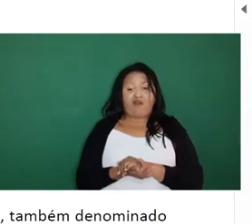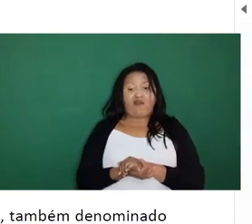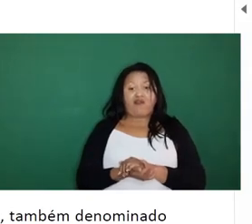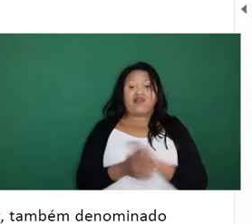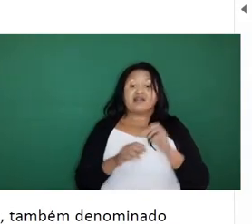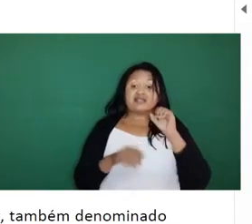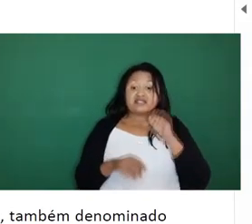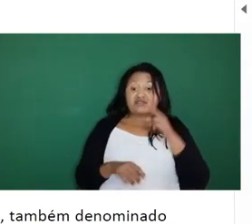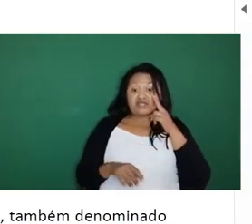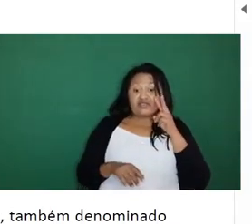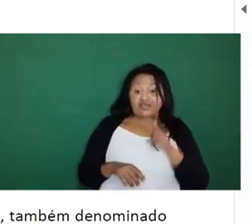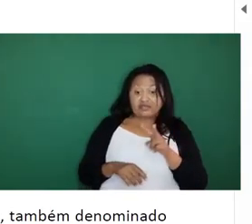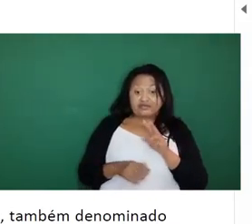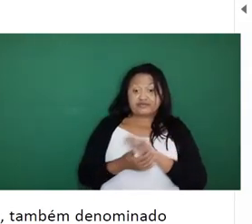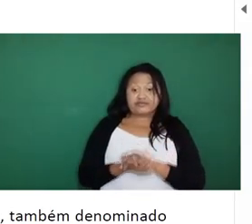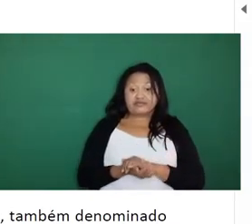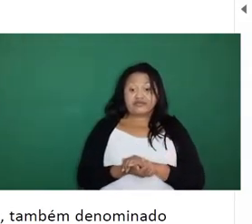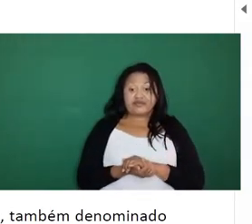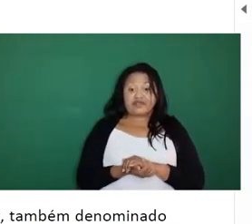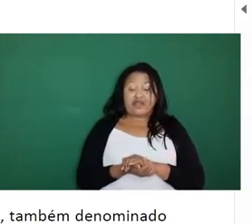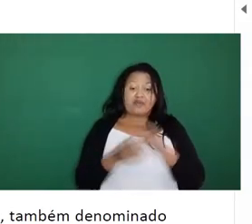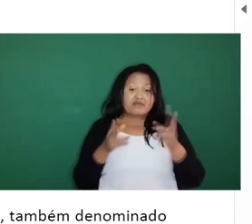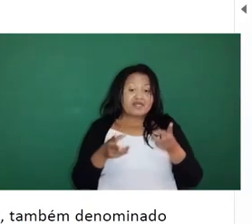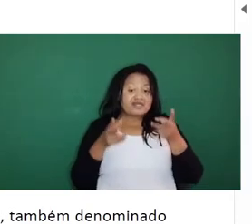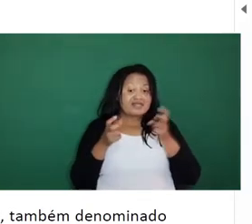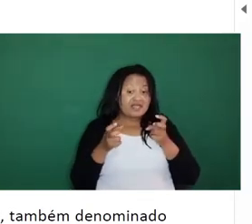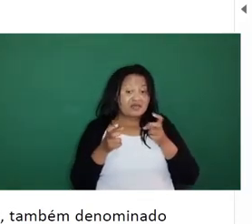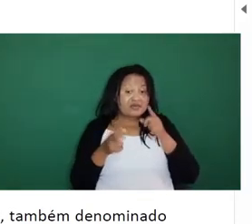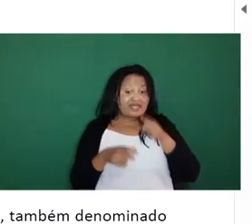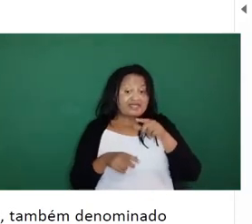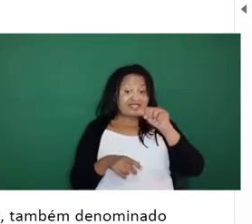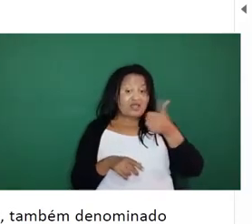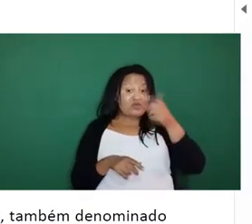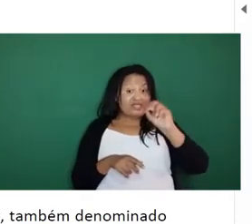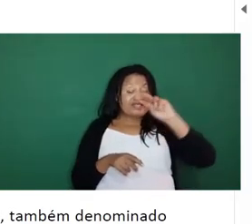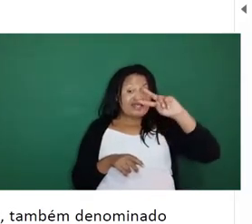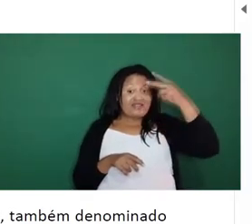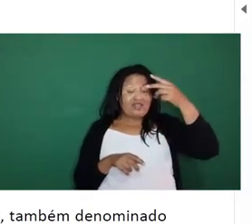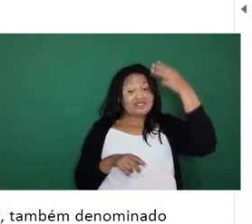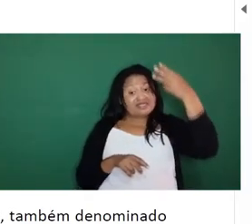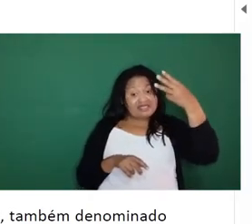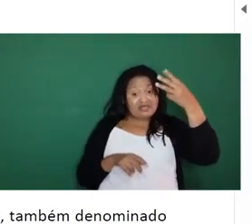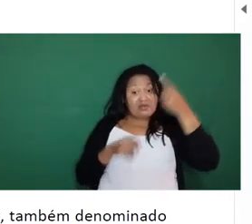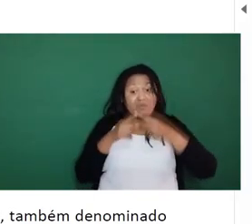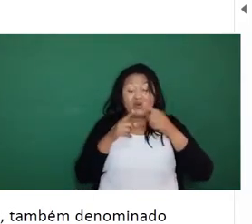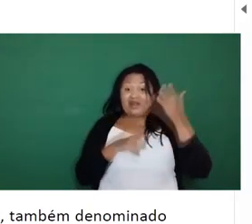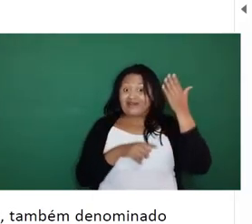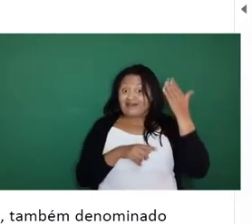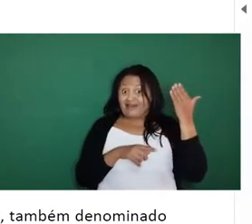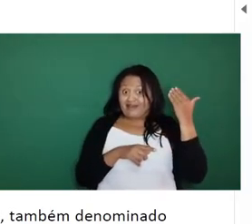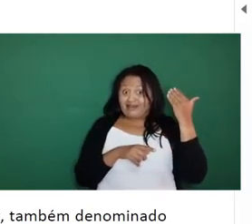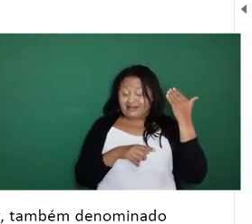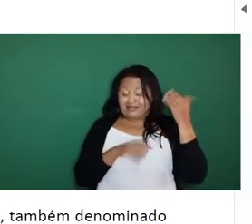se você observar aqui percebam que a gente tem um 10 elevado a terceira porque lá deu